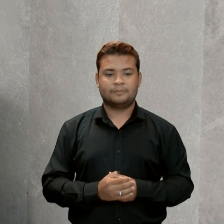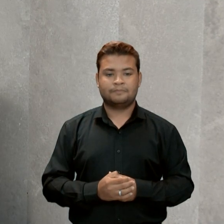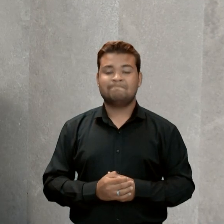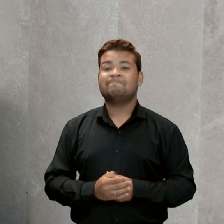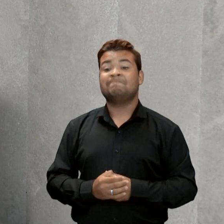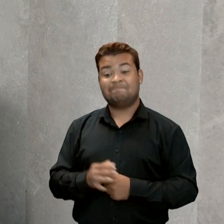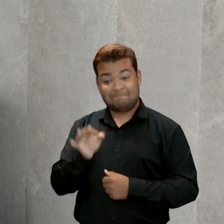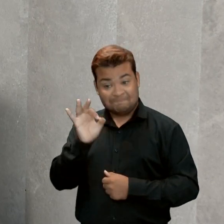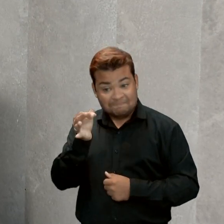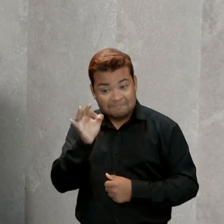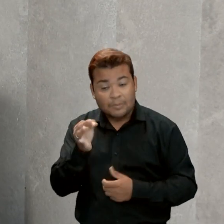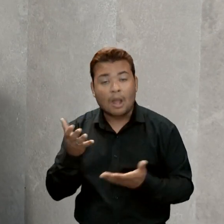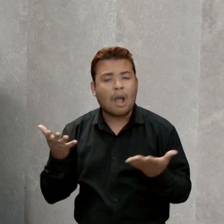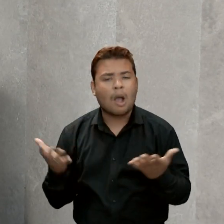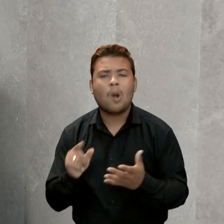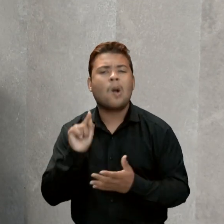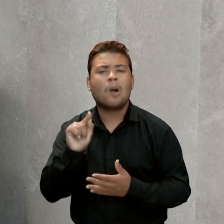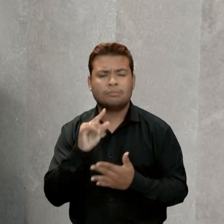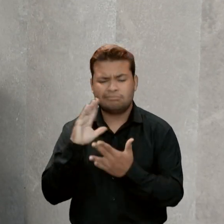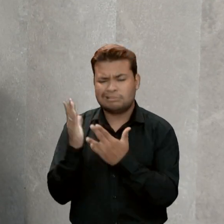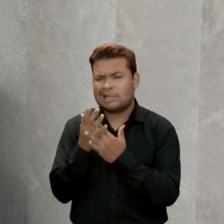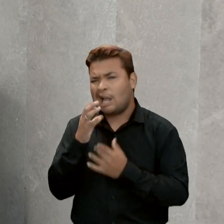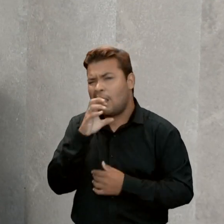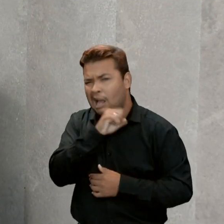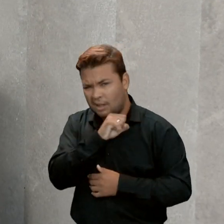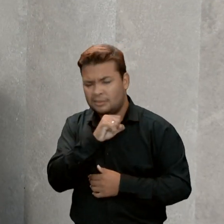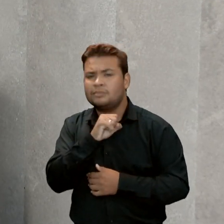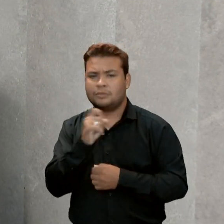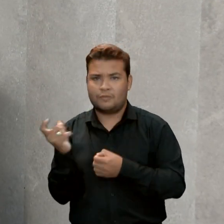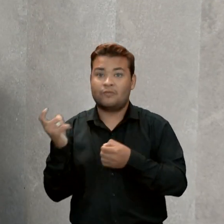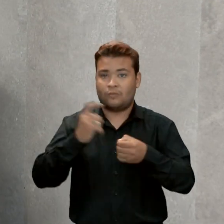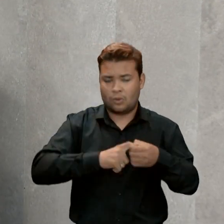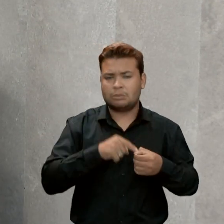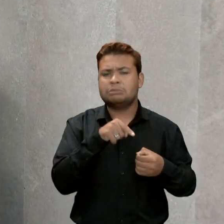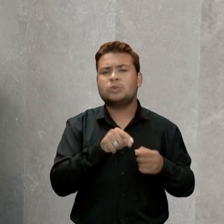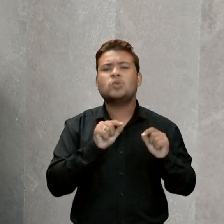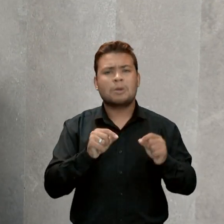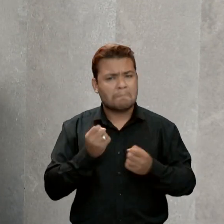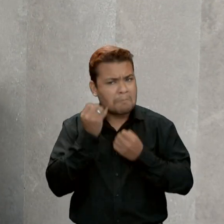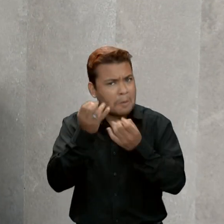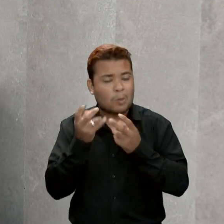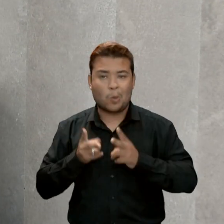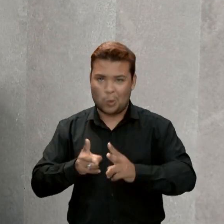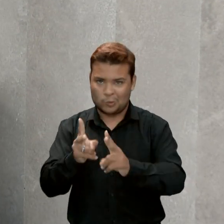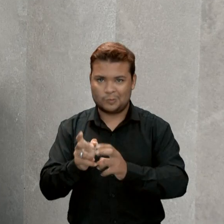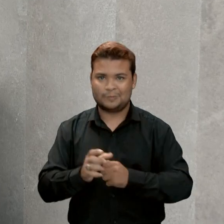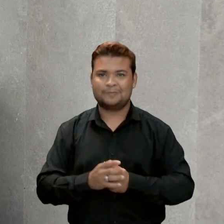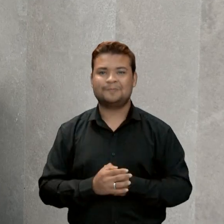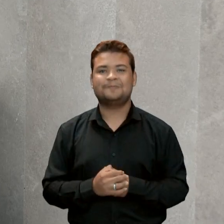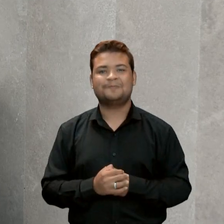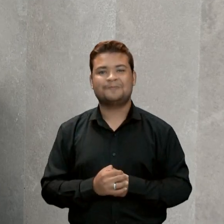É isso aí, então agora a gente vai para mais um rápido intervalo e daqui a pouquinho a gente volta trazendo muito mais para você.